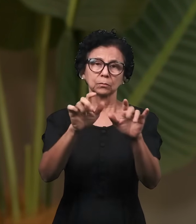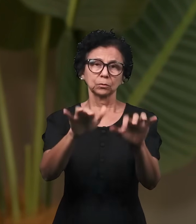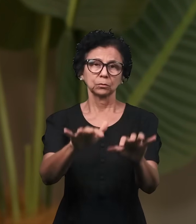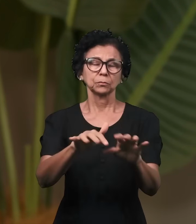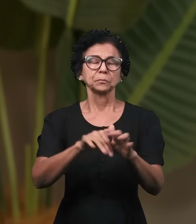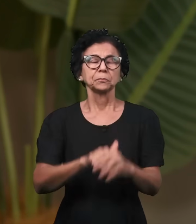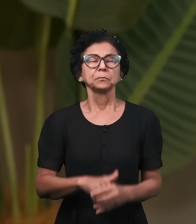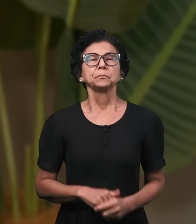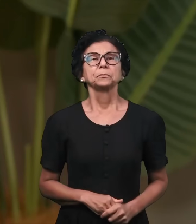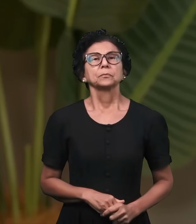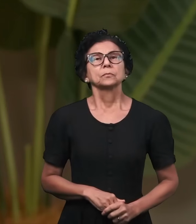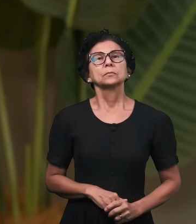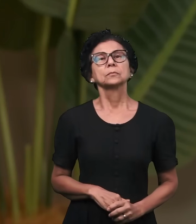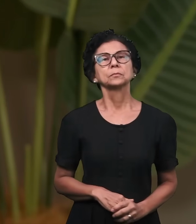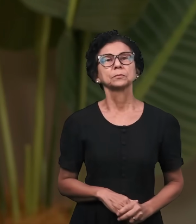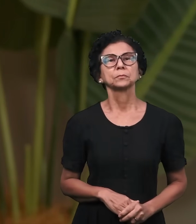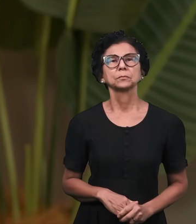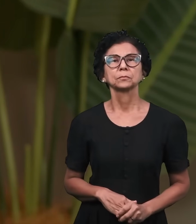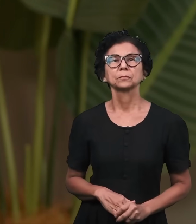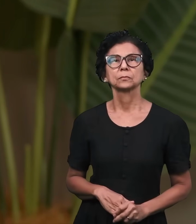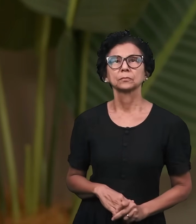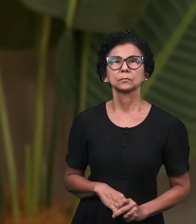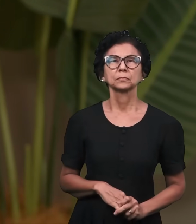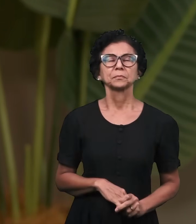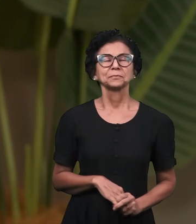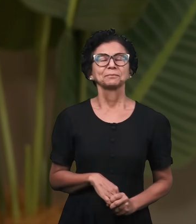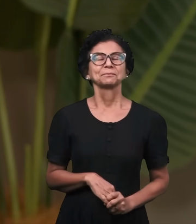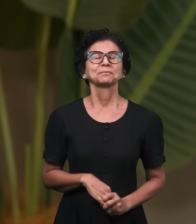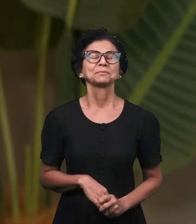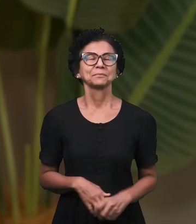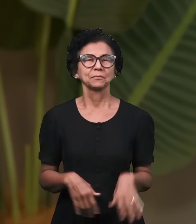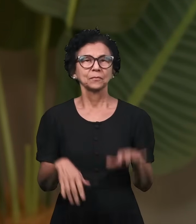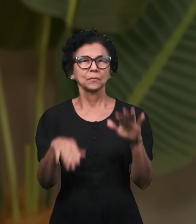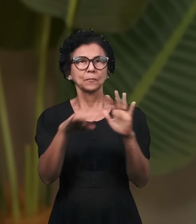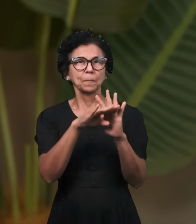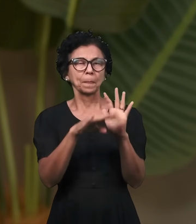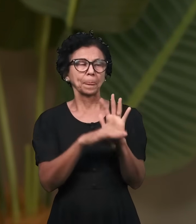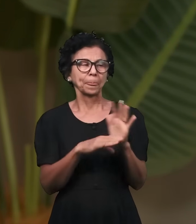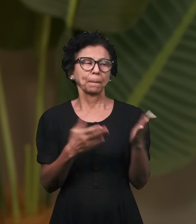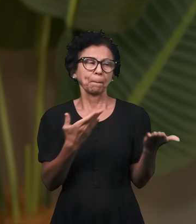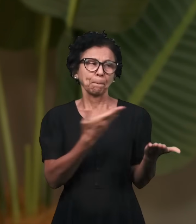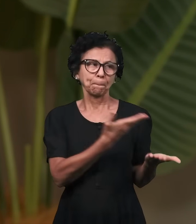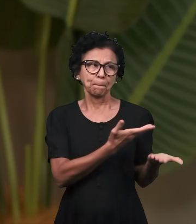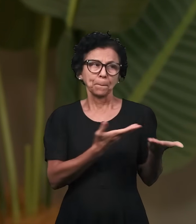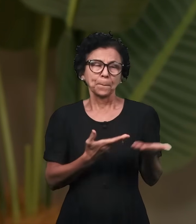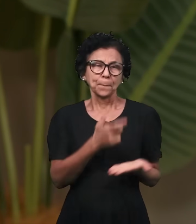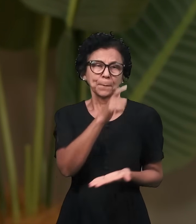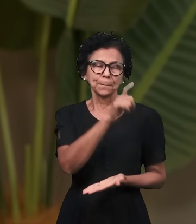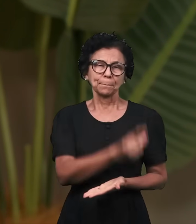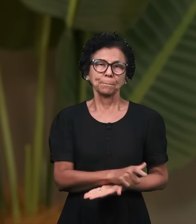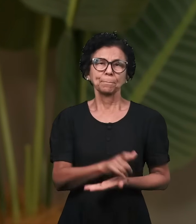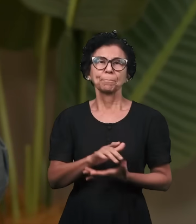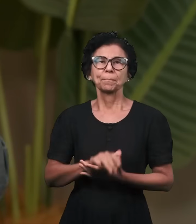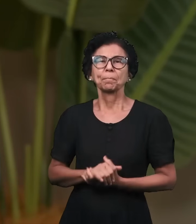hoje no nosso programa com o Dr. Fernando, que é um programa